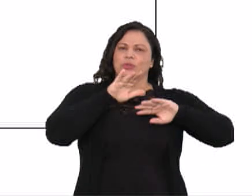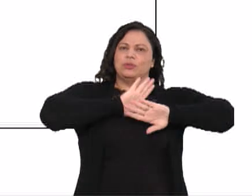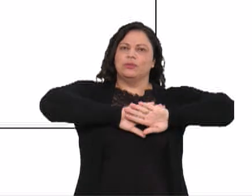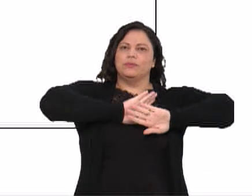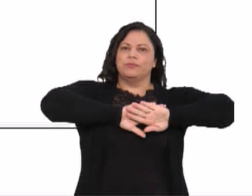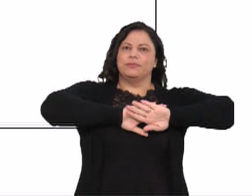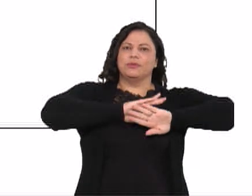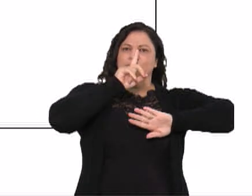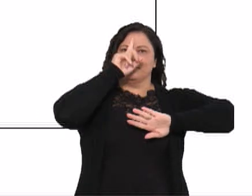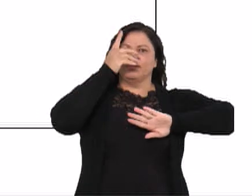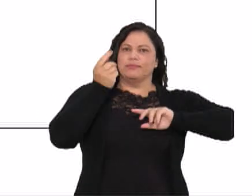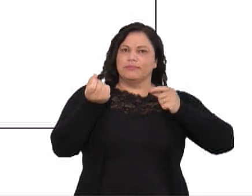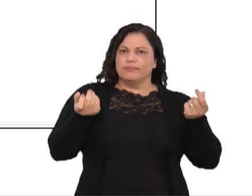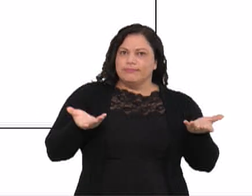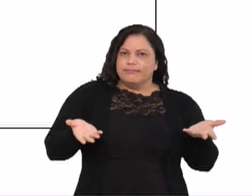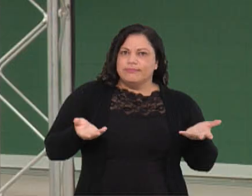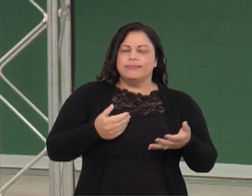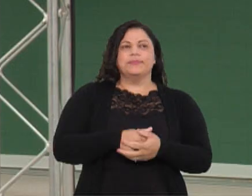ideologia?